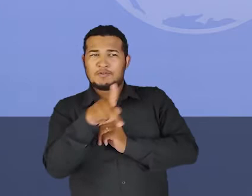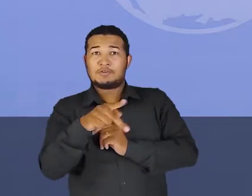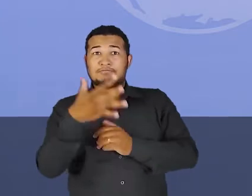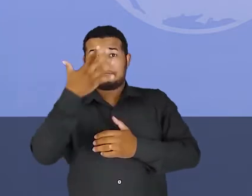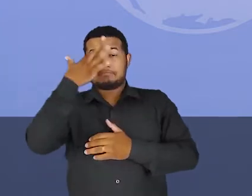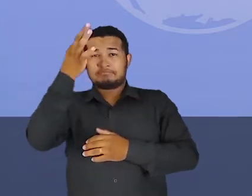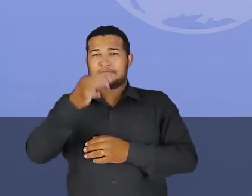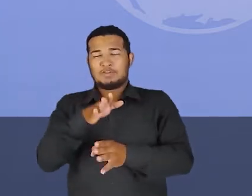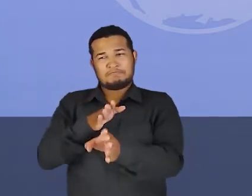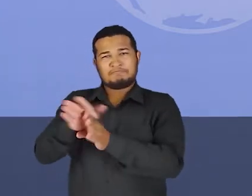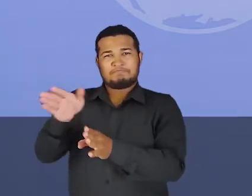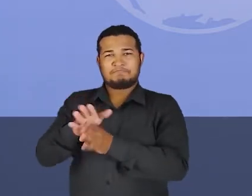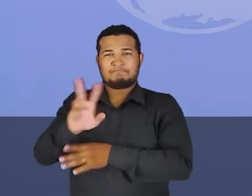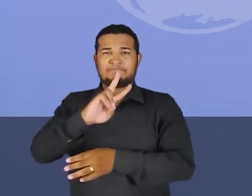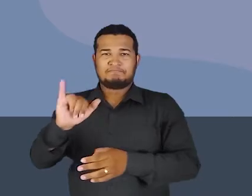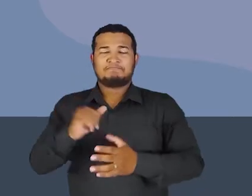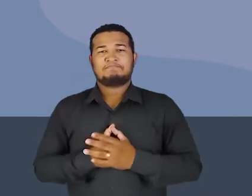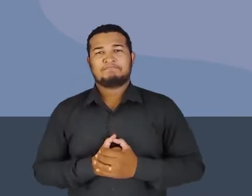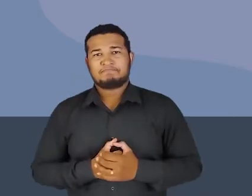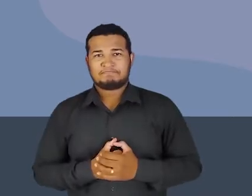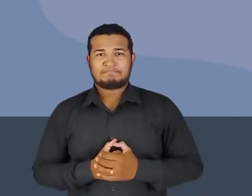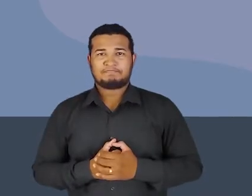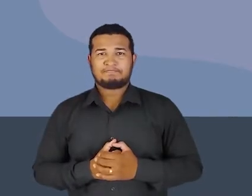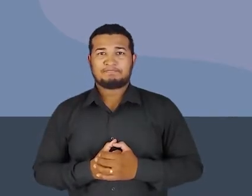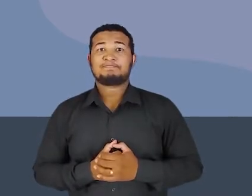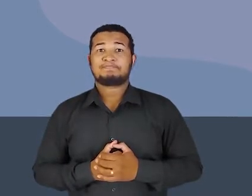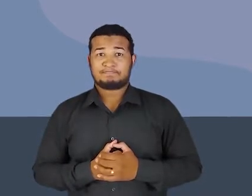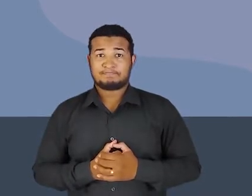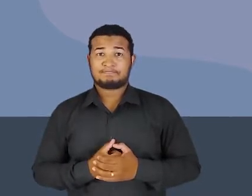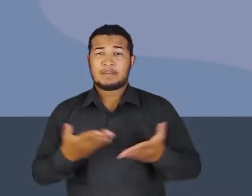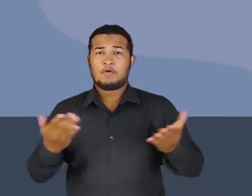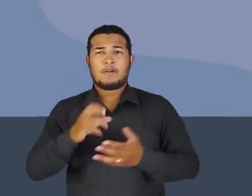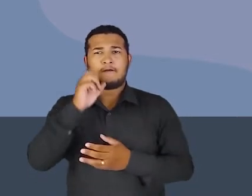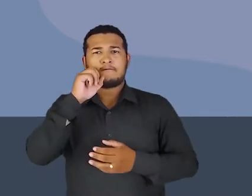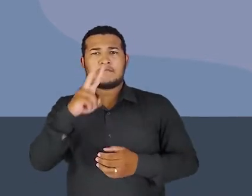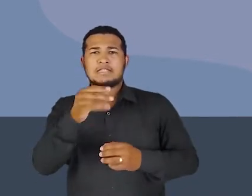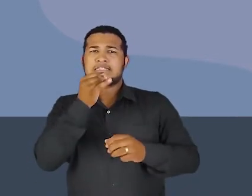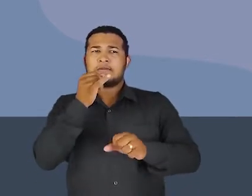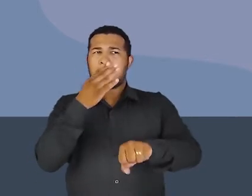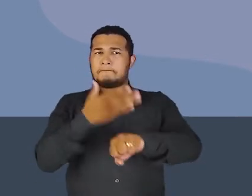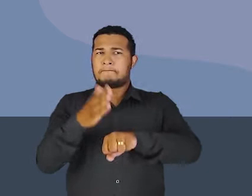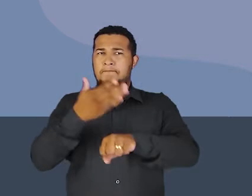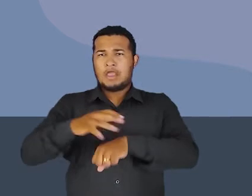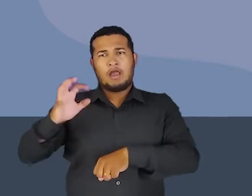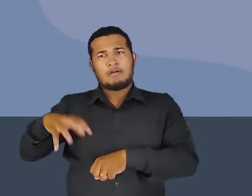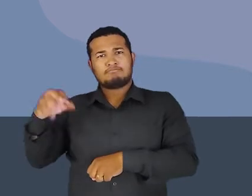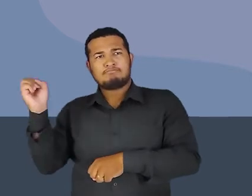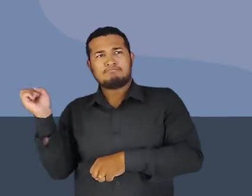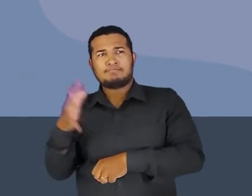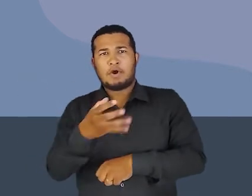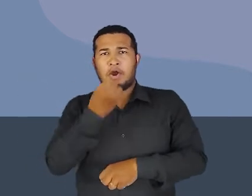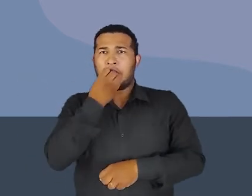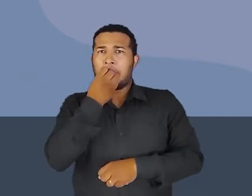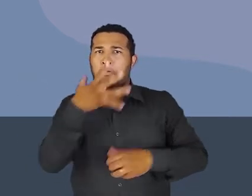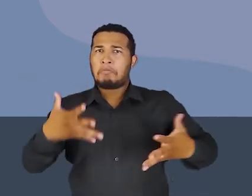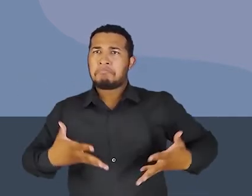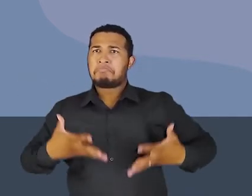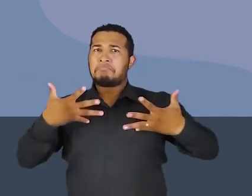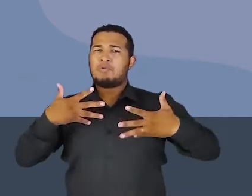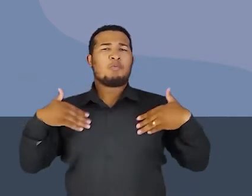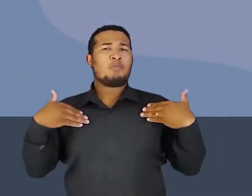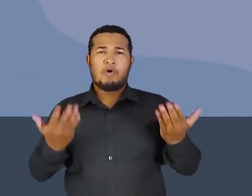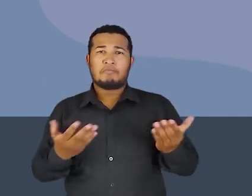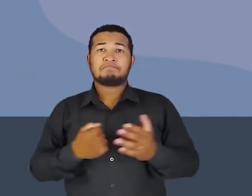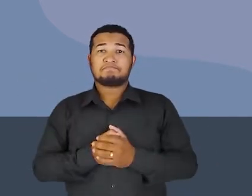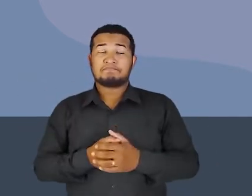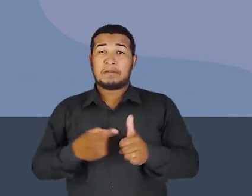te orientando. Vamos para o próximo slide. Agora nós vamos ver os benefícios ao praticar o handebol. O primeiro benefício que nós trazemos